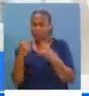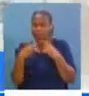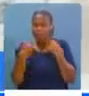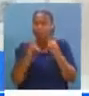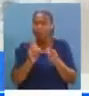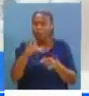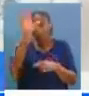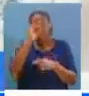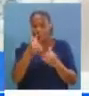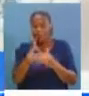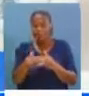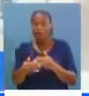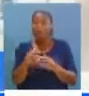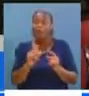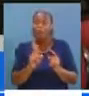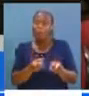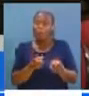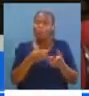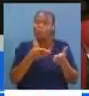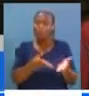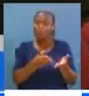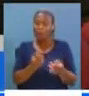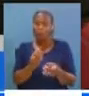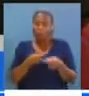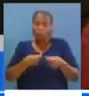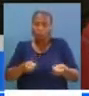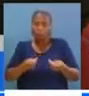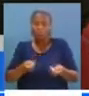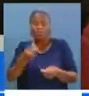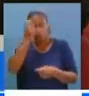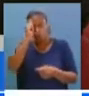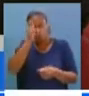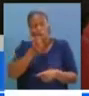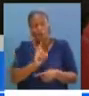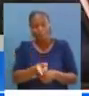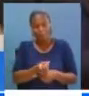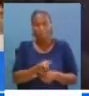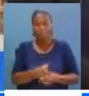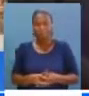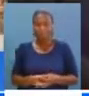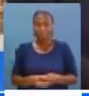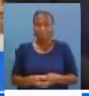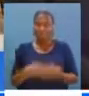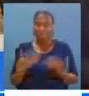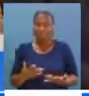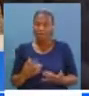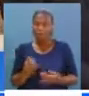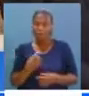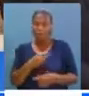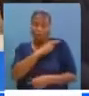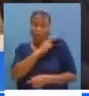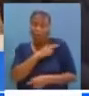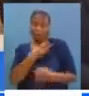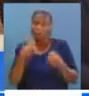o governo vai passar a contribuir para os custos com estágios obrigatórios. Atualmente são as universidades